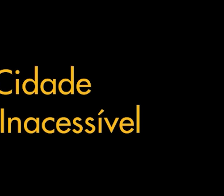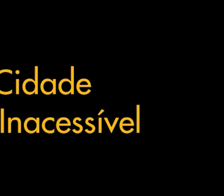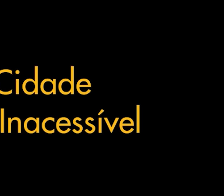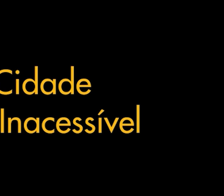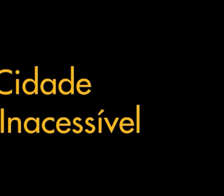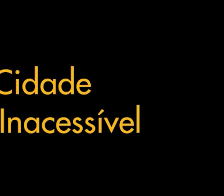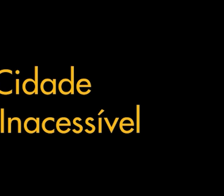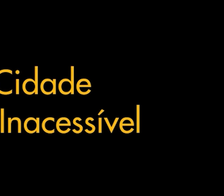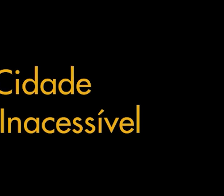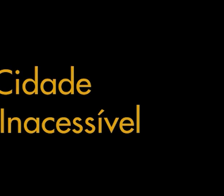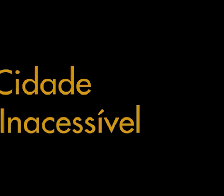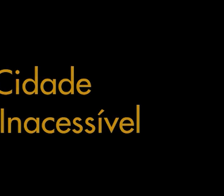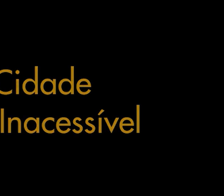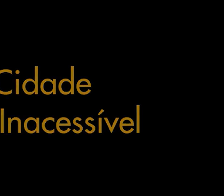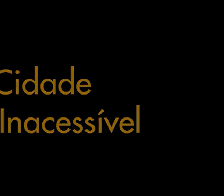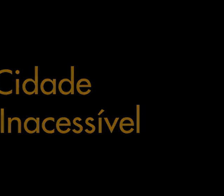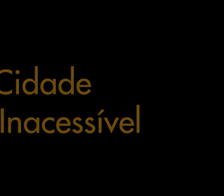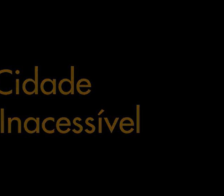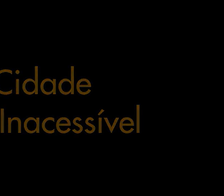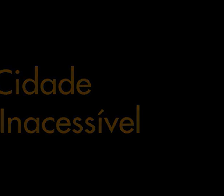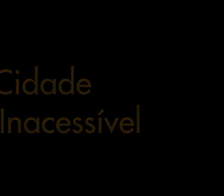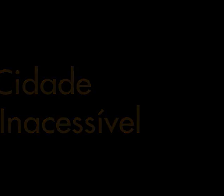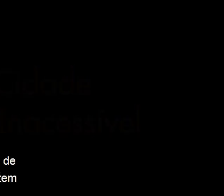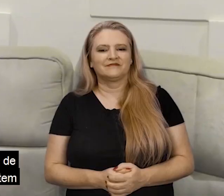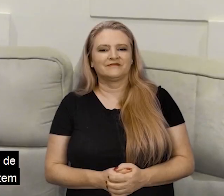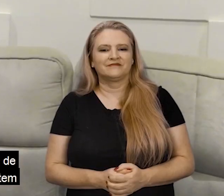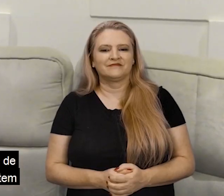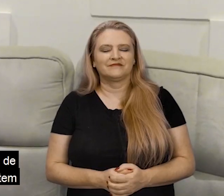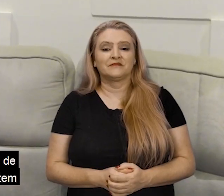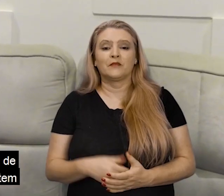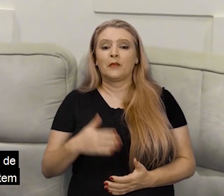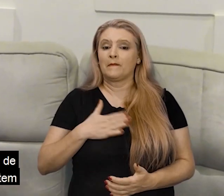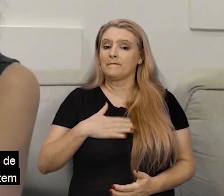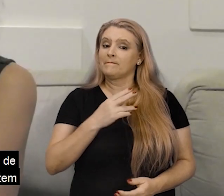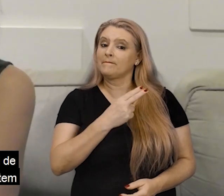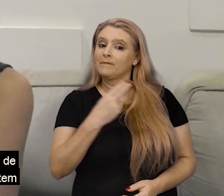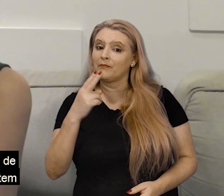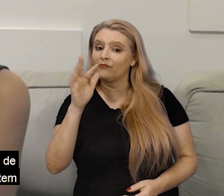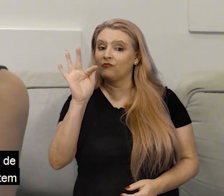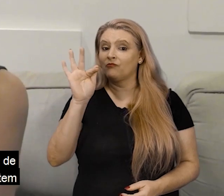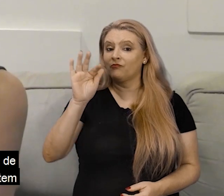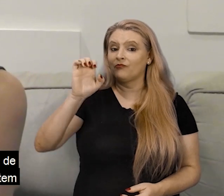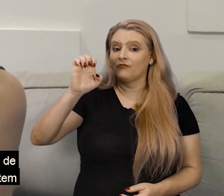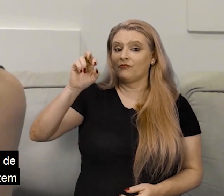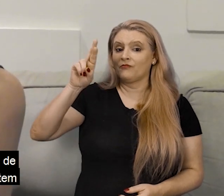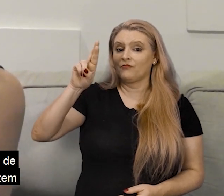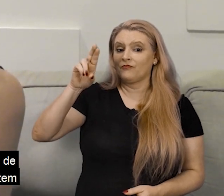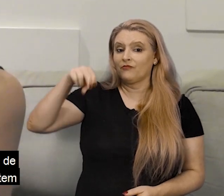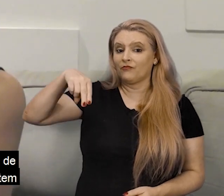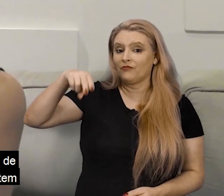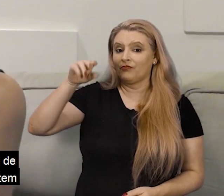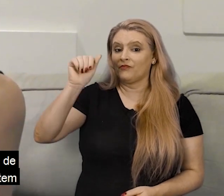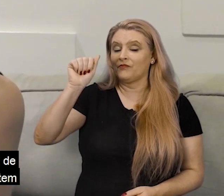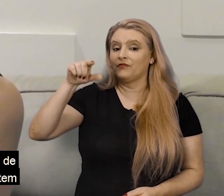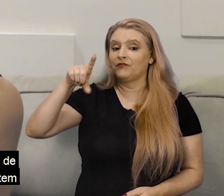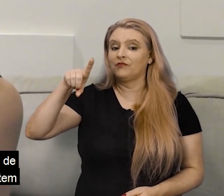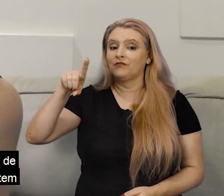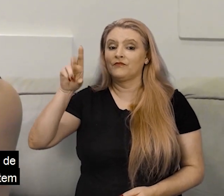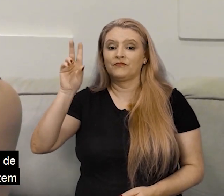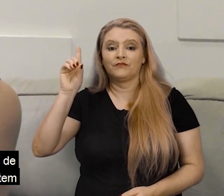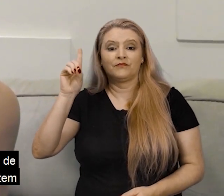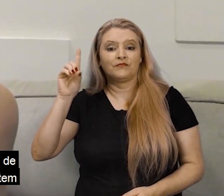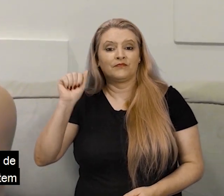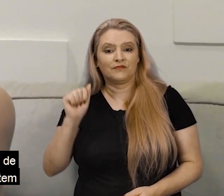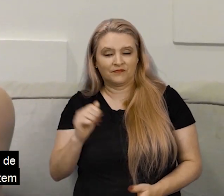da cidade torna o carnaval de rua inacessível. Meu nome é Fernanda, eu frequento os blocos de rua no Carnaval do Rio